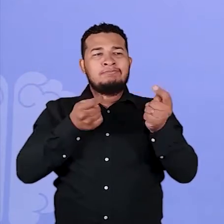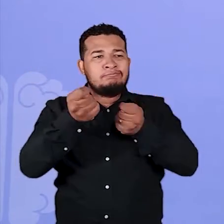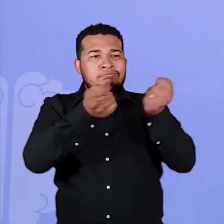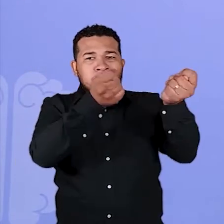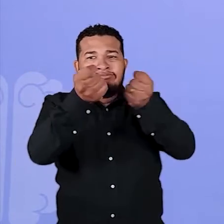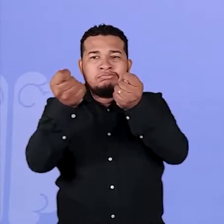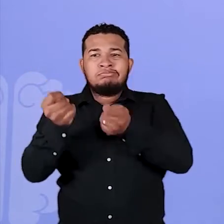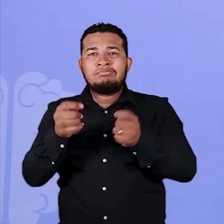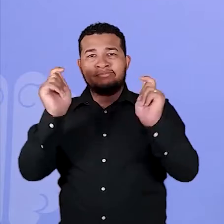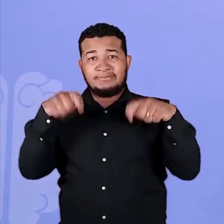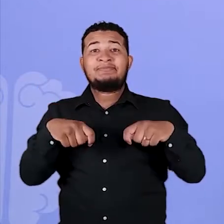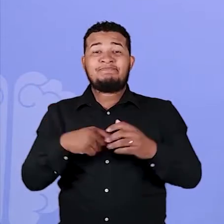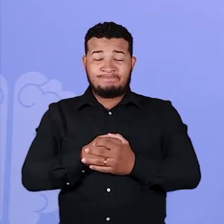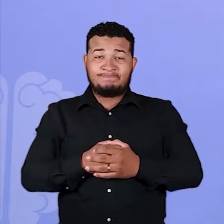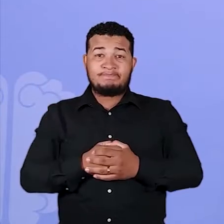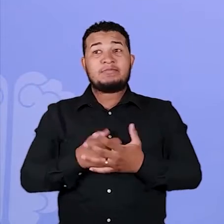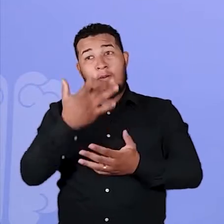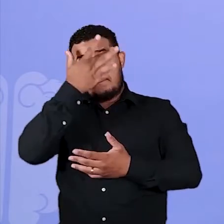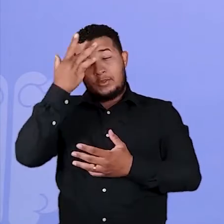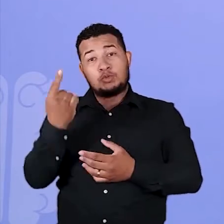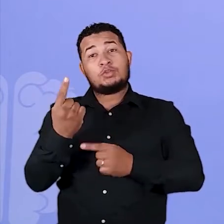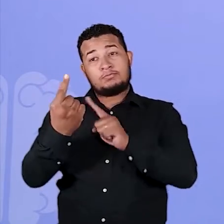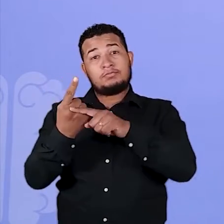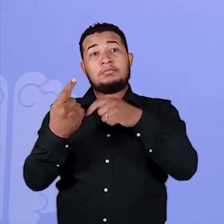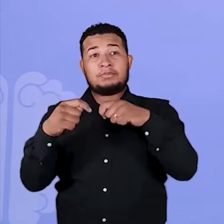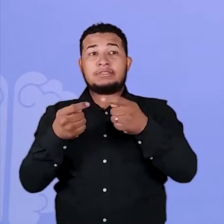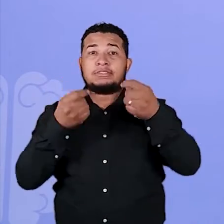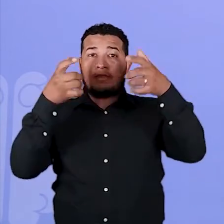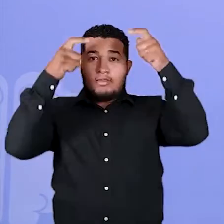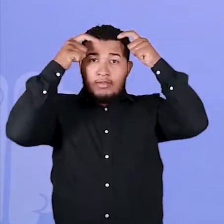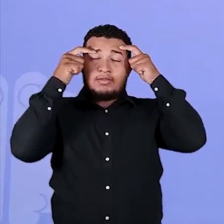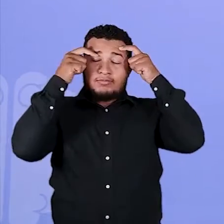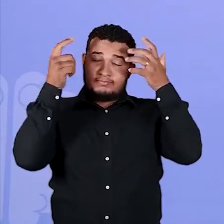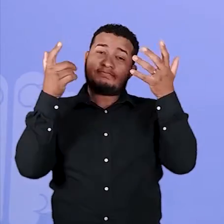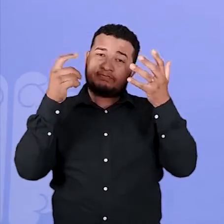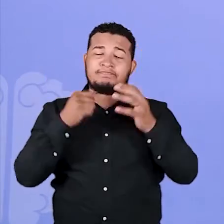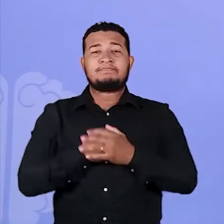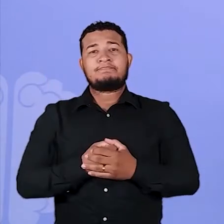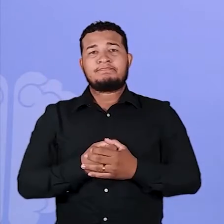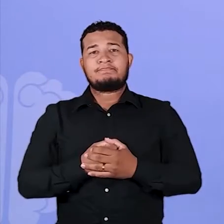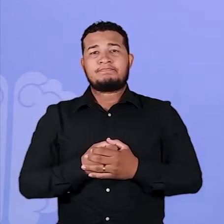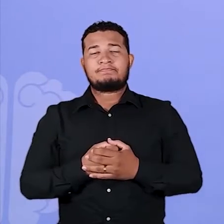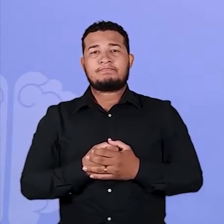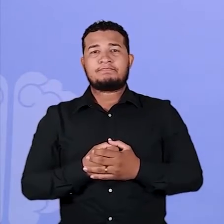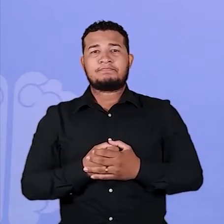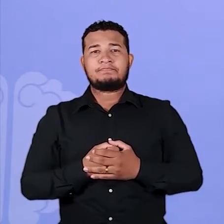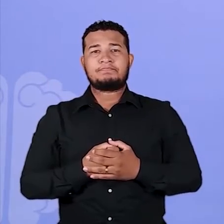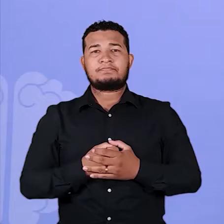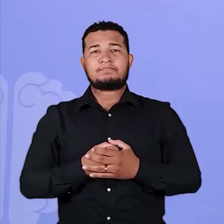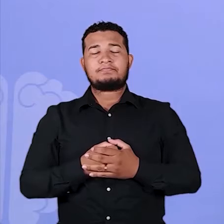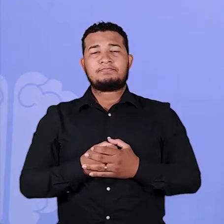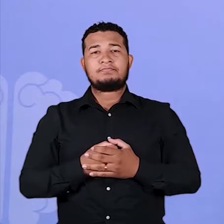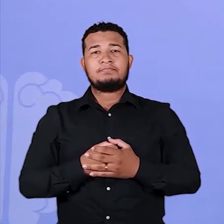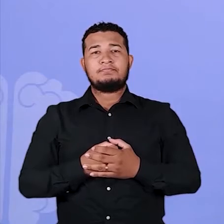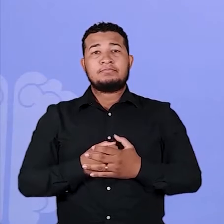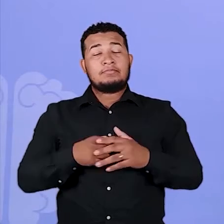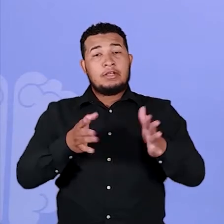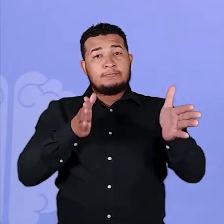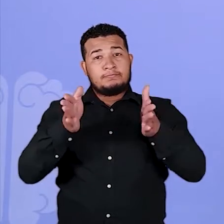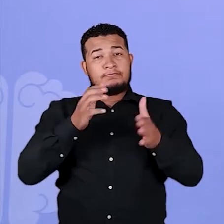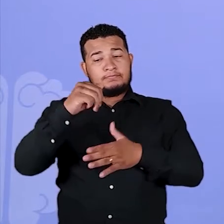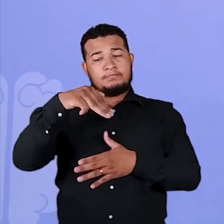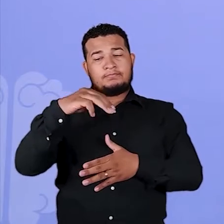para governar, então essa pessoa tem que ser o rei ou a rainha filósofo ou filósofa. No